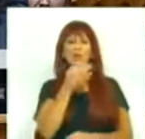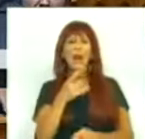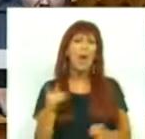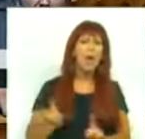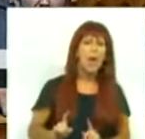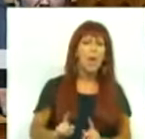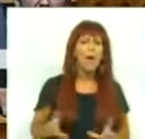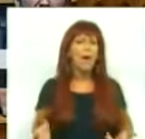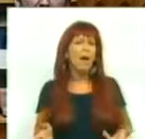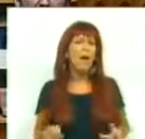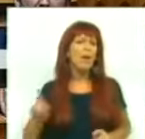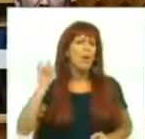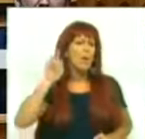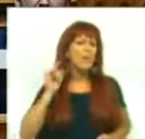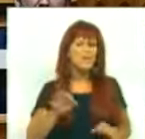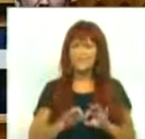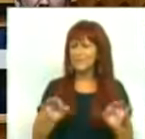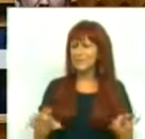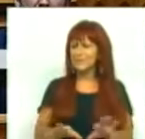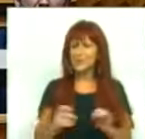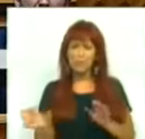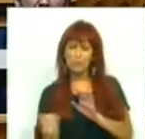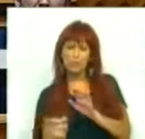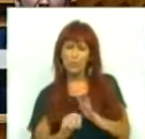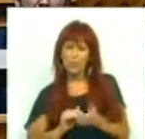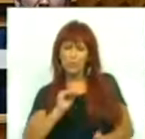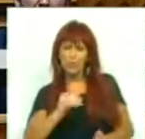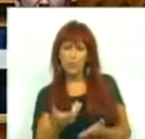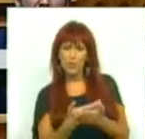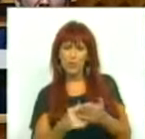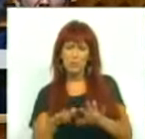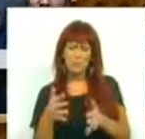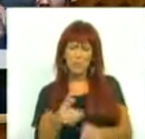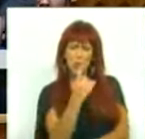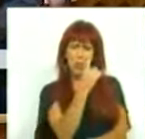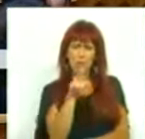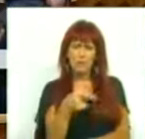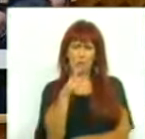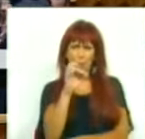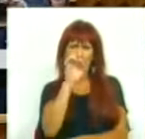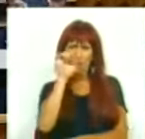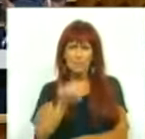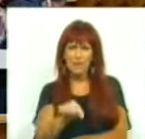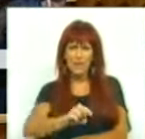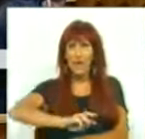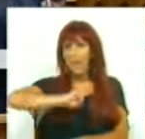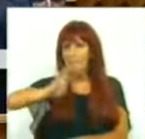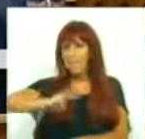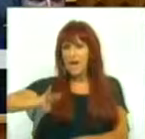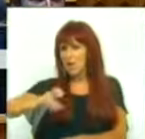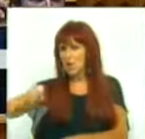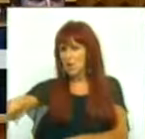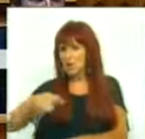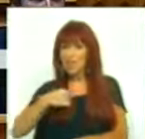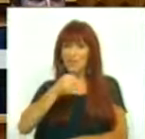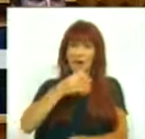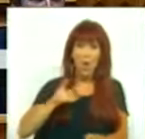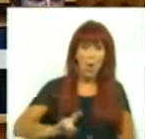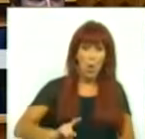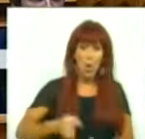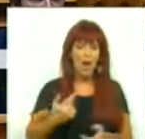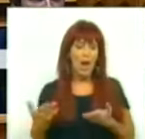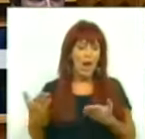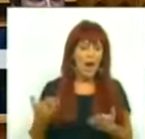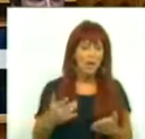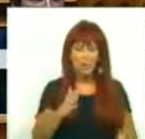falar ou não de um valor equivalente a uma injeção de capital na economia de cerca de 1,8 mil milhões de euros. Estamos a falar ou não